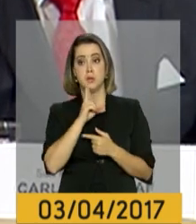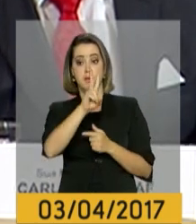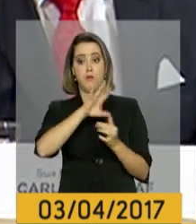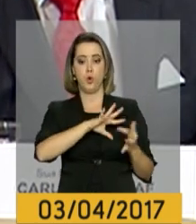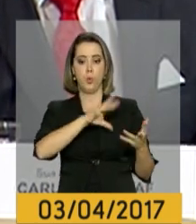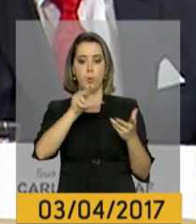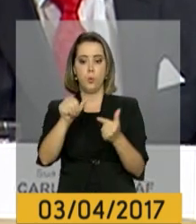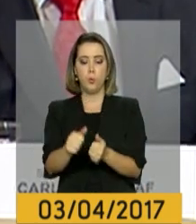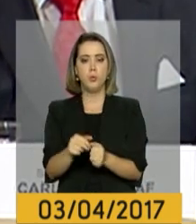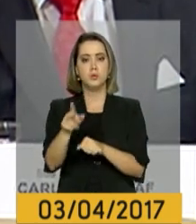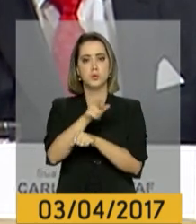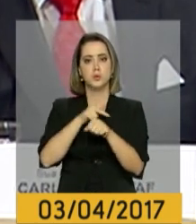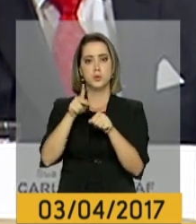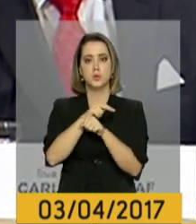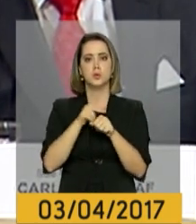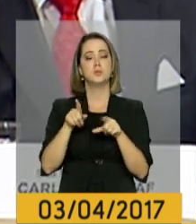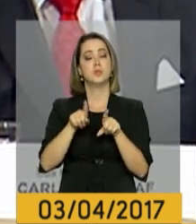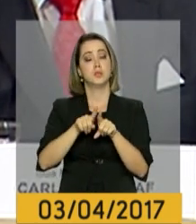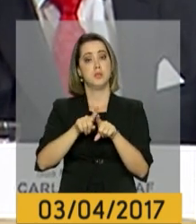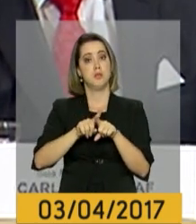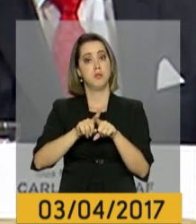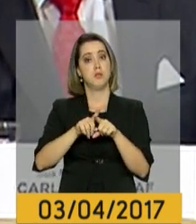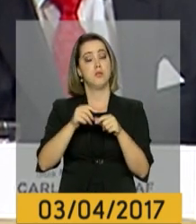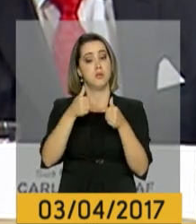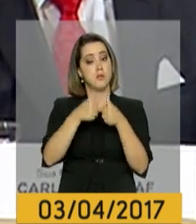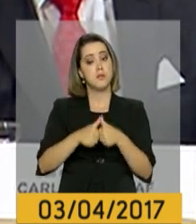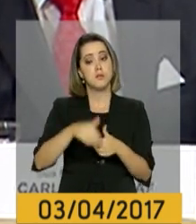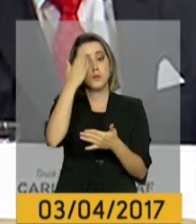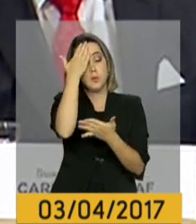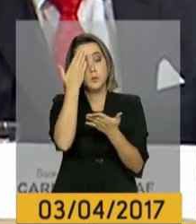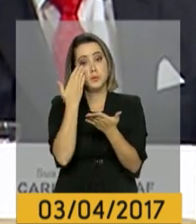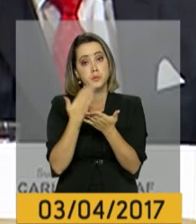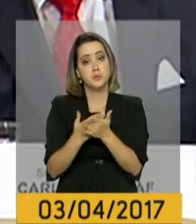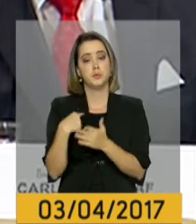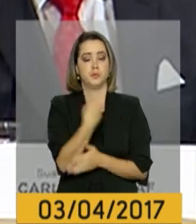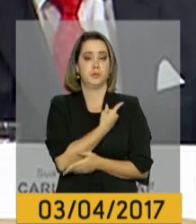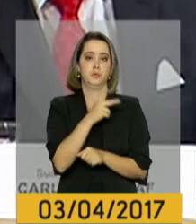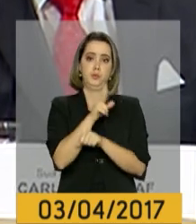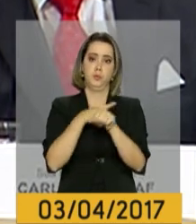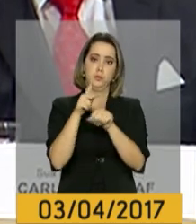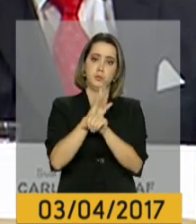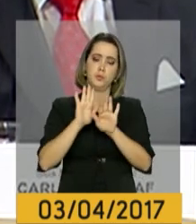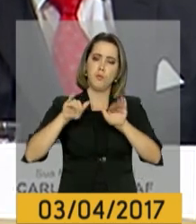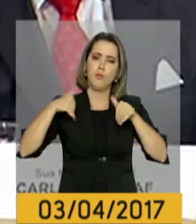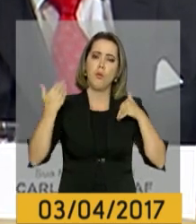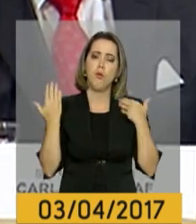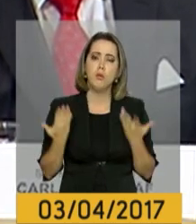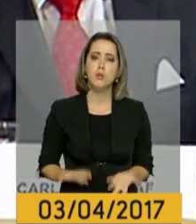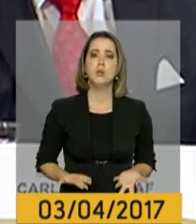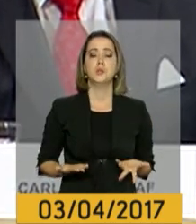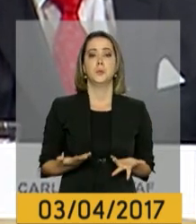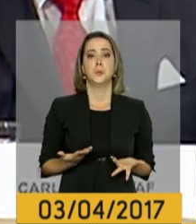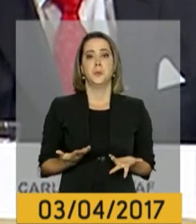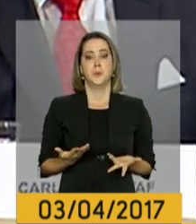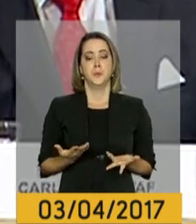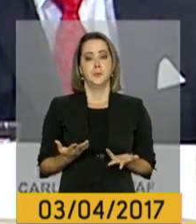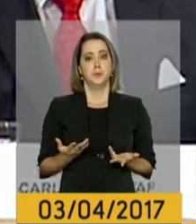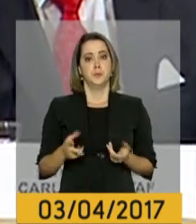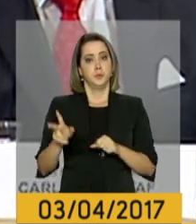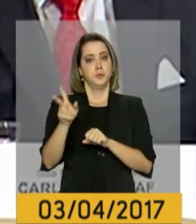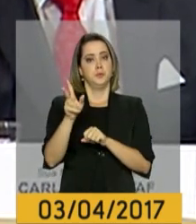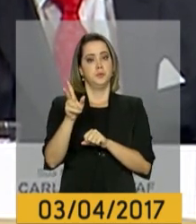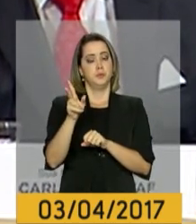internacional, os países, estão acreditando no nosso país. Portanto, o Estado